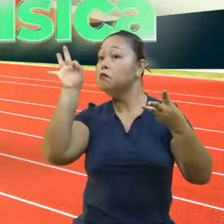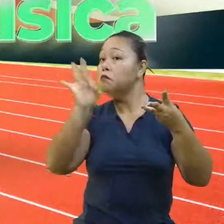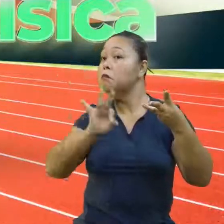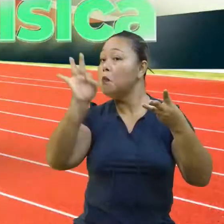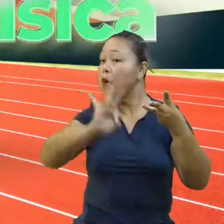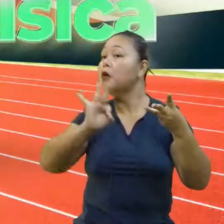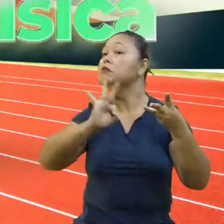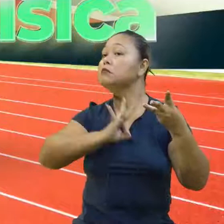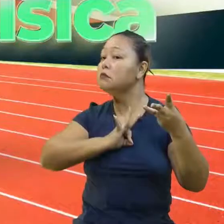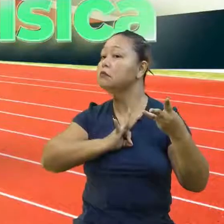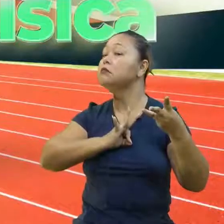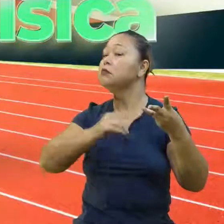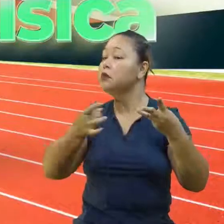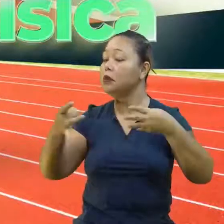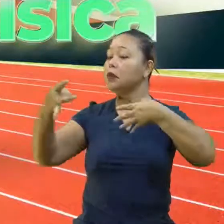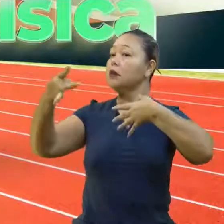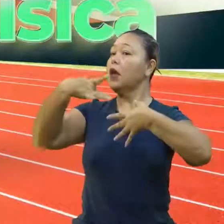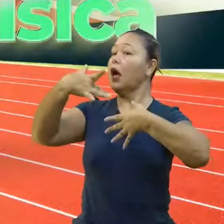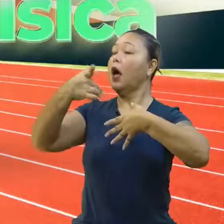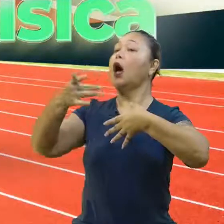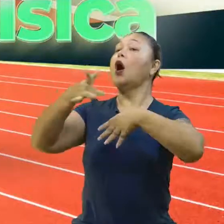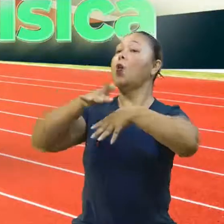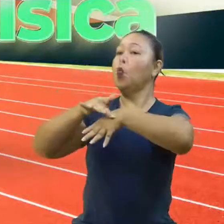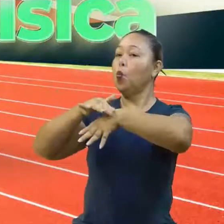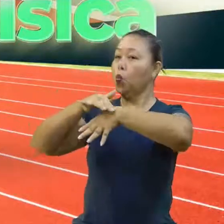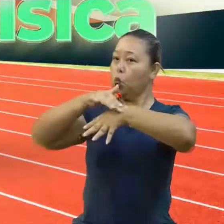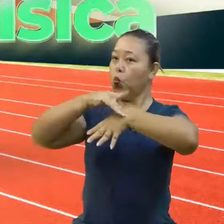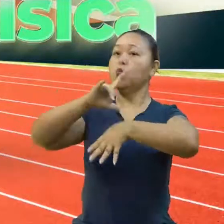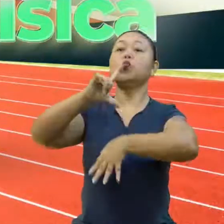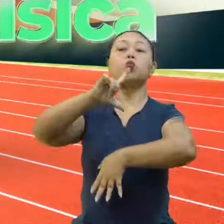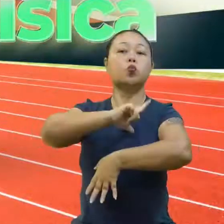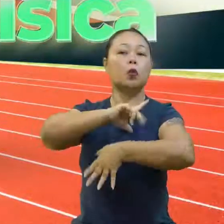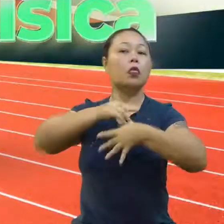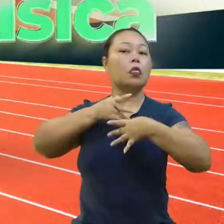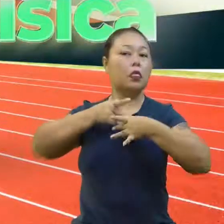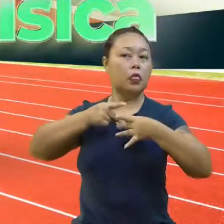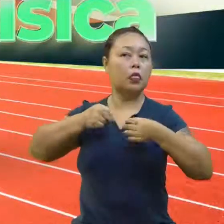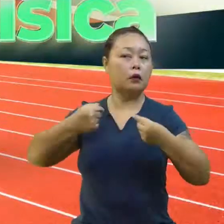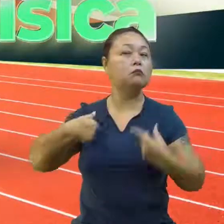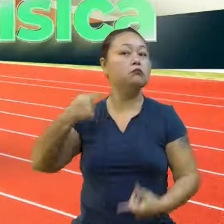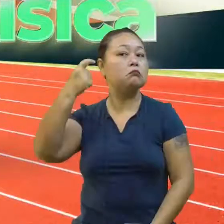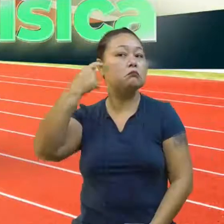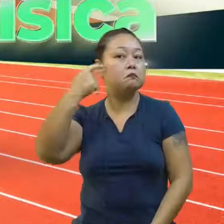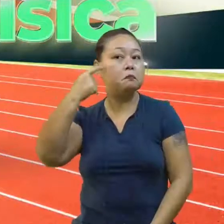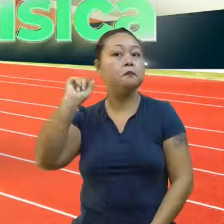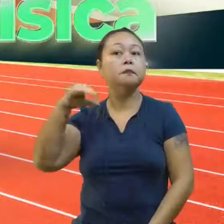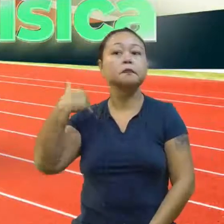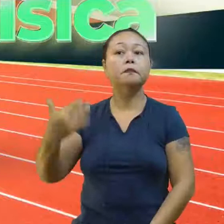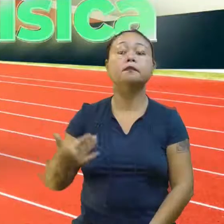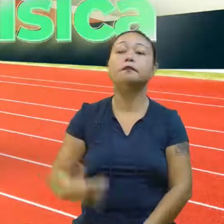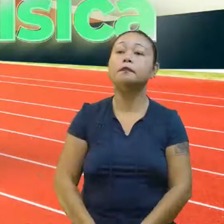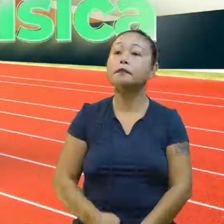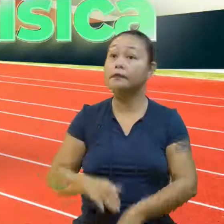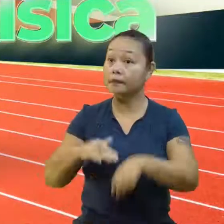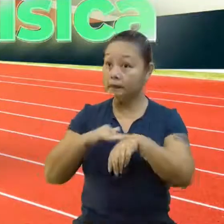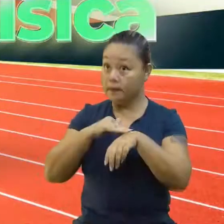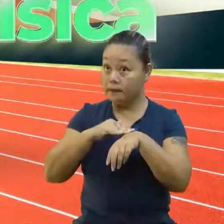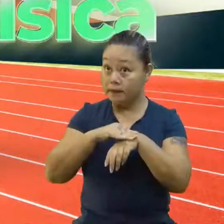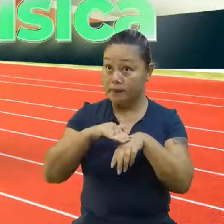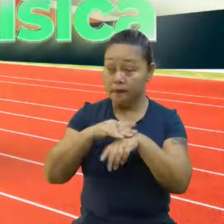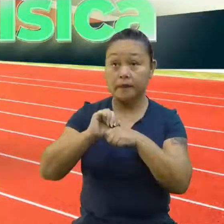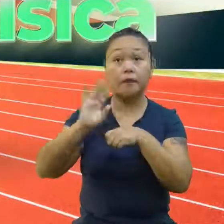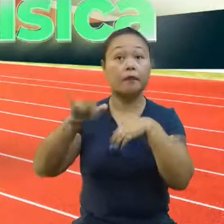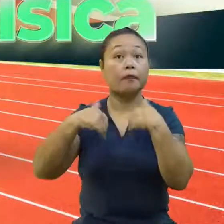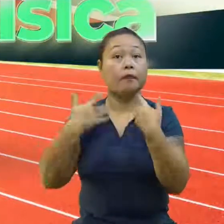grande de ter doenças crônico-degenerativas, então a gente precisa refletir sobre isso. Mas vamos continuar nossa conversa? Agora nós vamos ver um